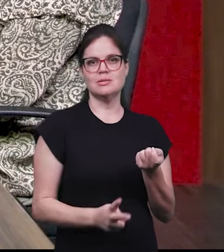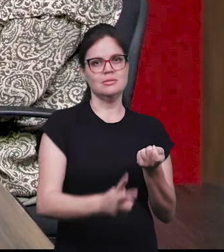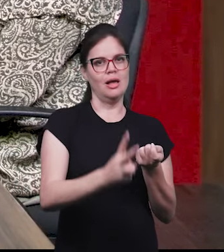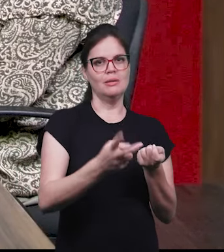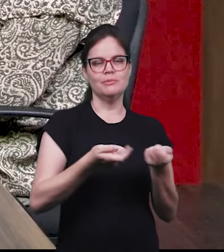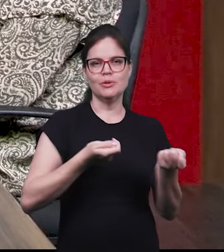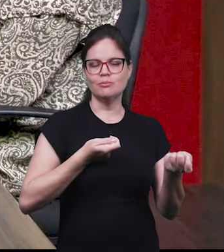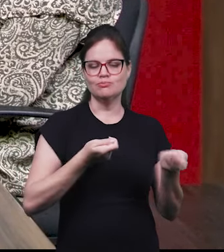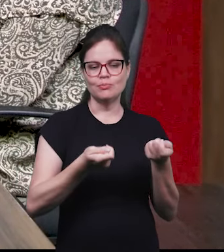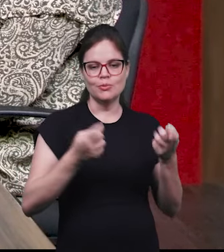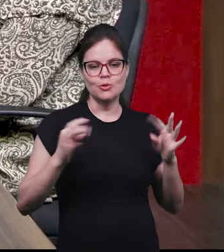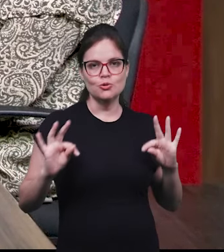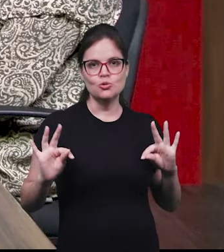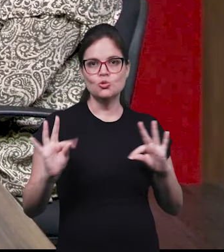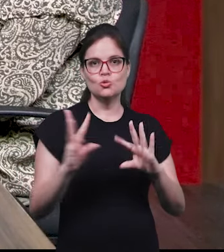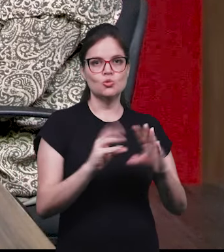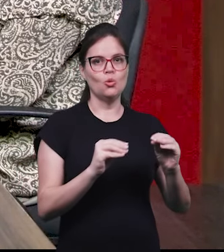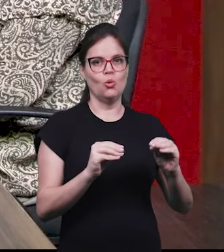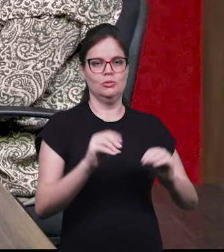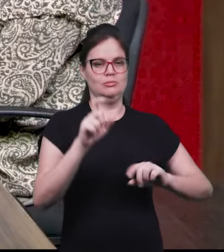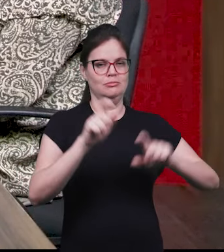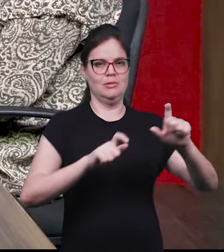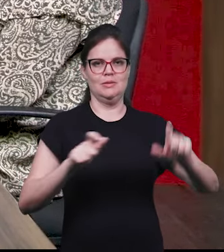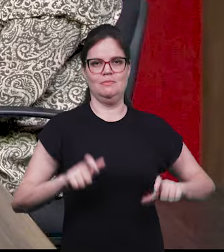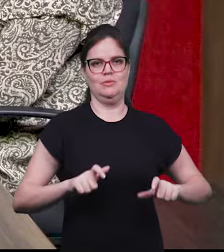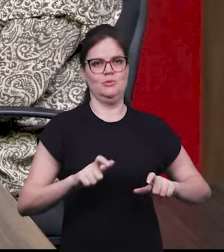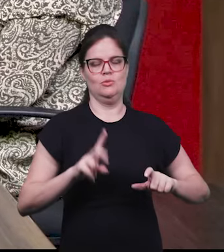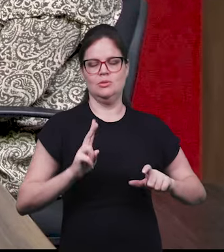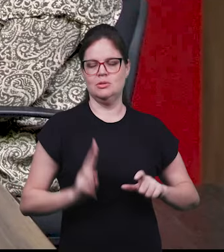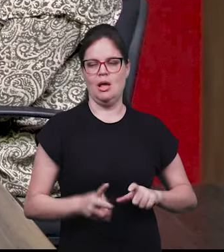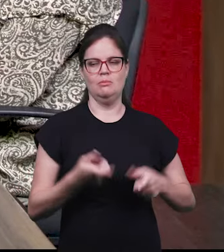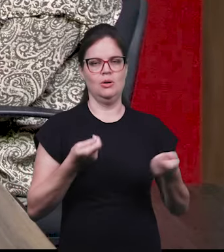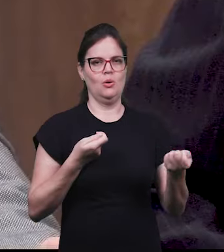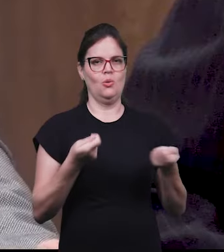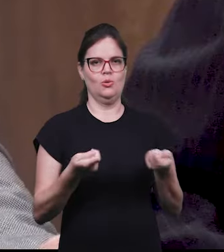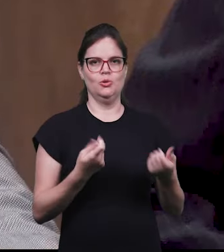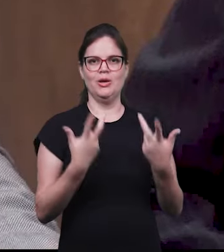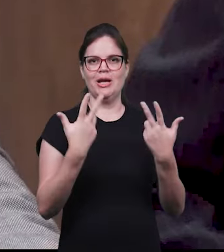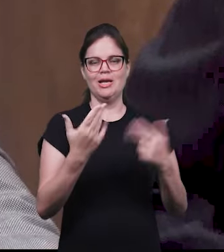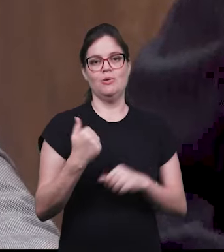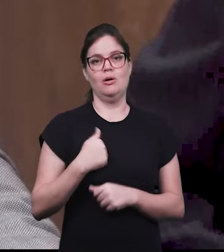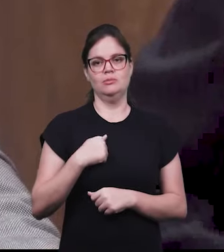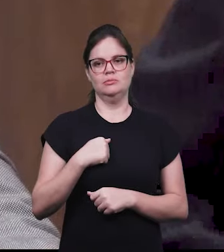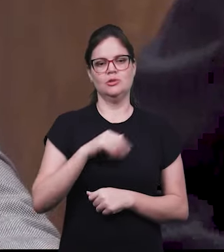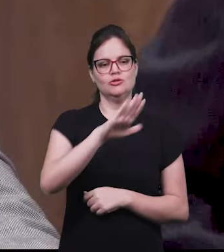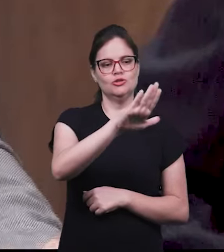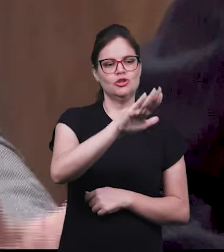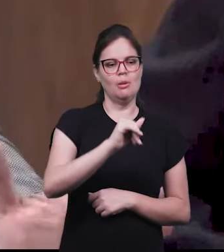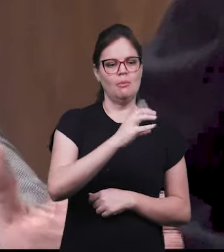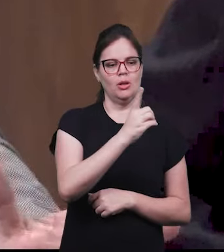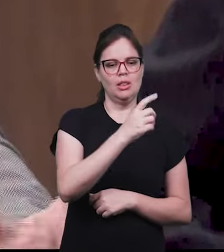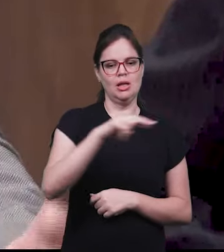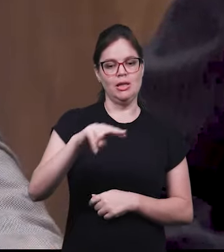destino da humanidade. Sempre ele colocou, como colocou Daniel do lado